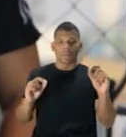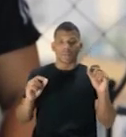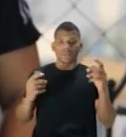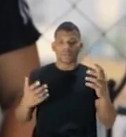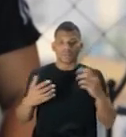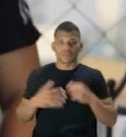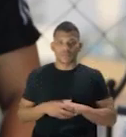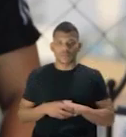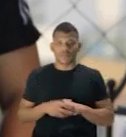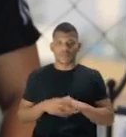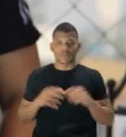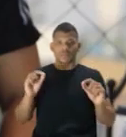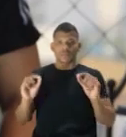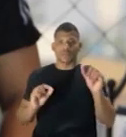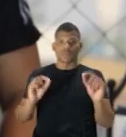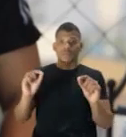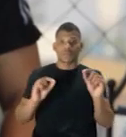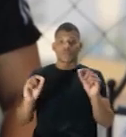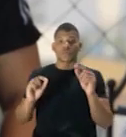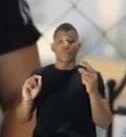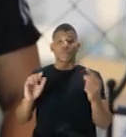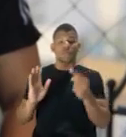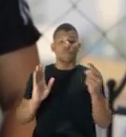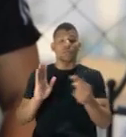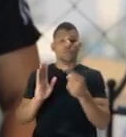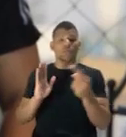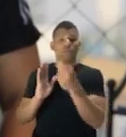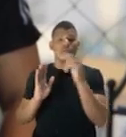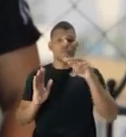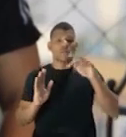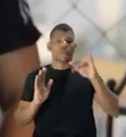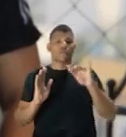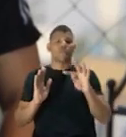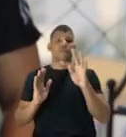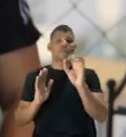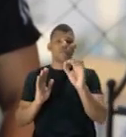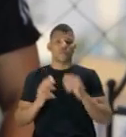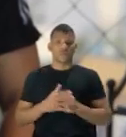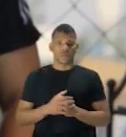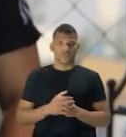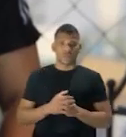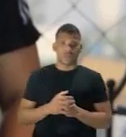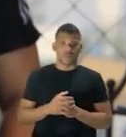sei, foi bambiado no infinito.